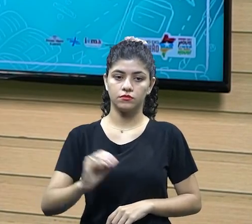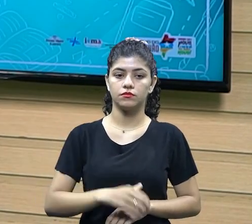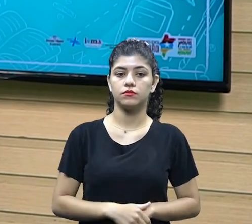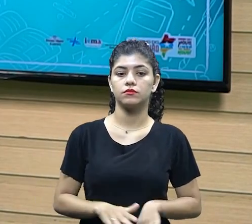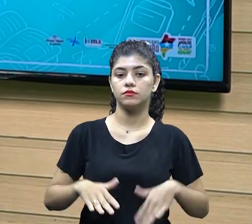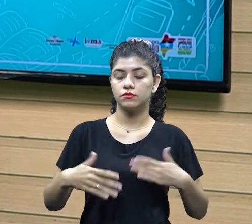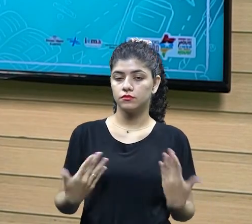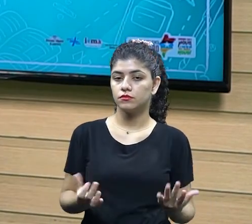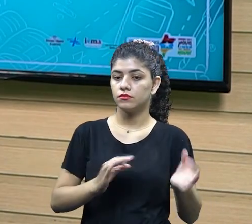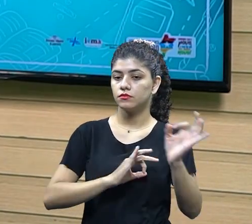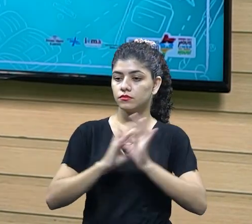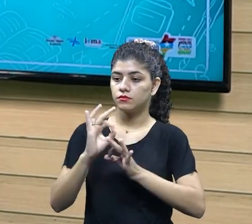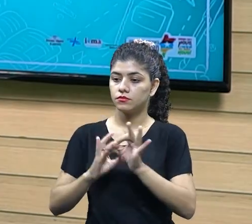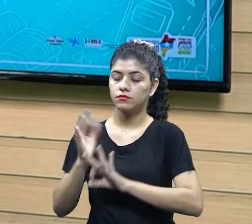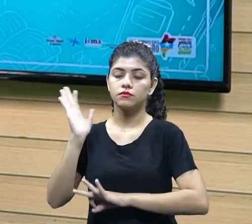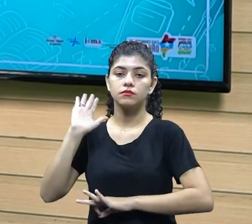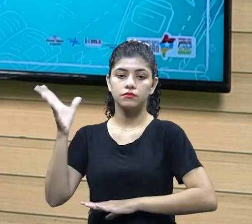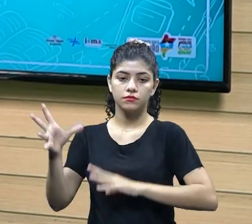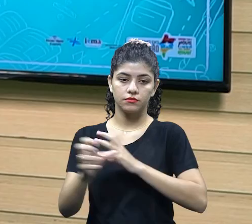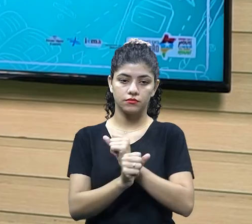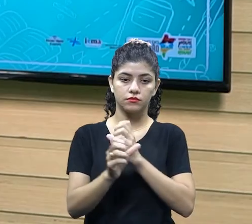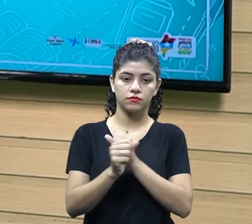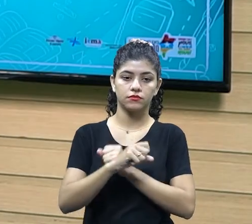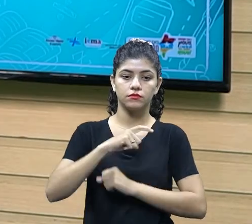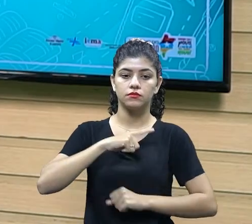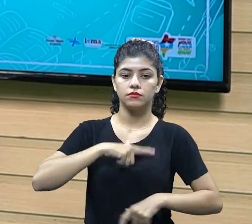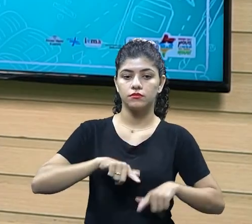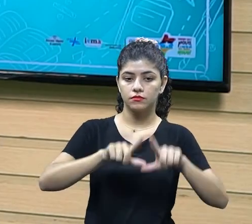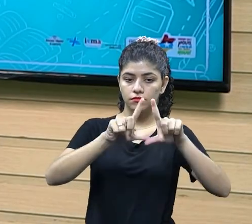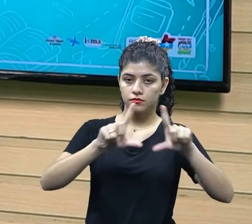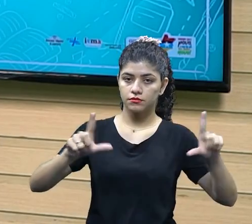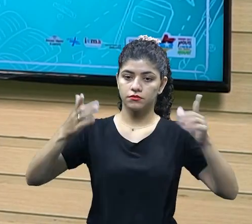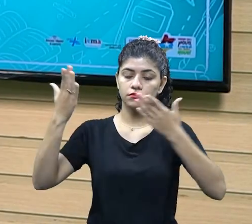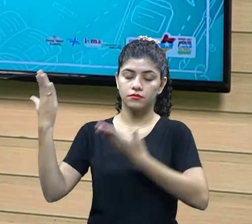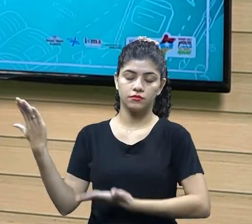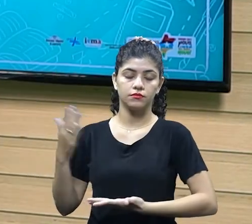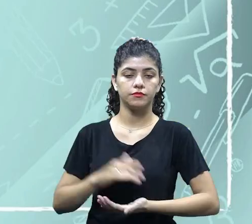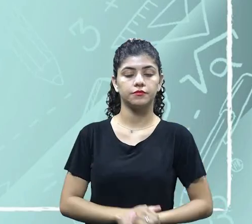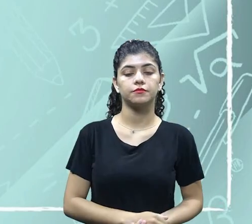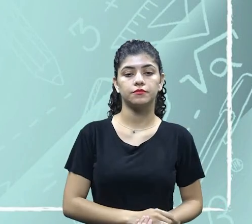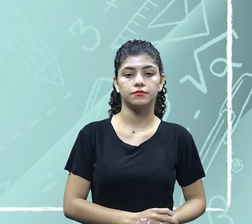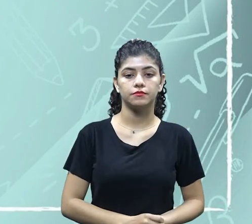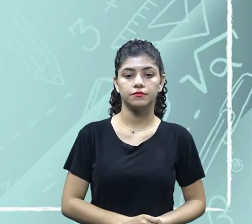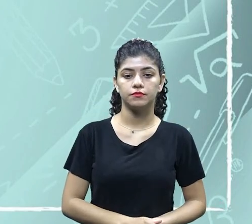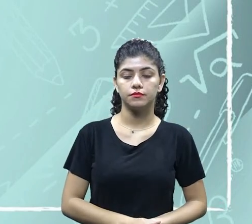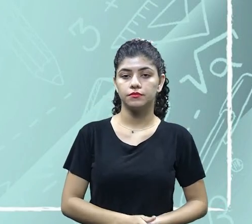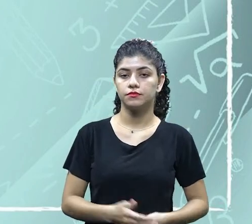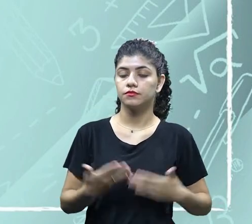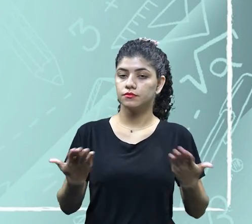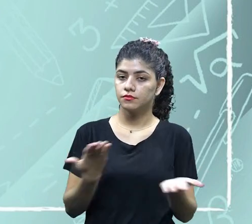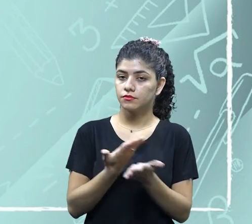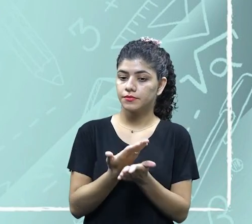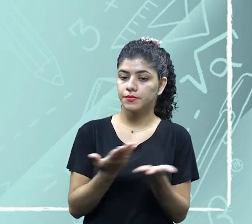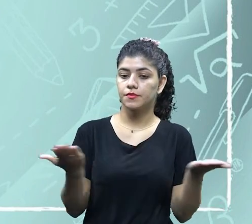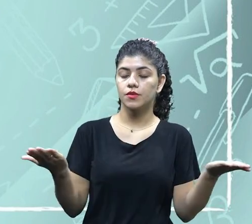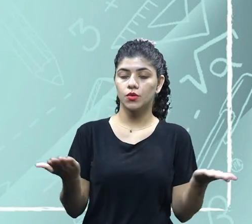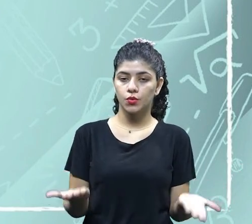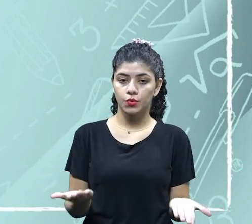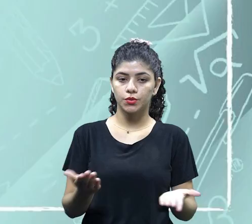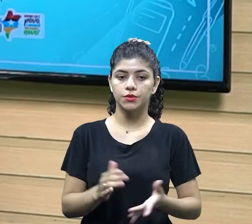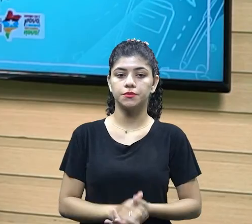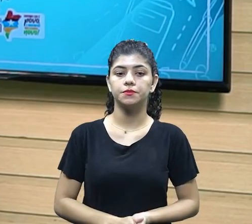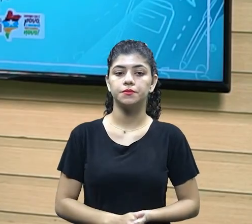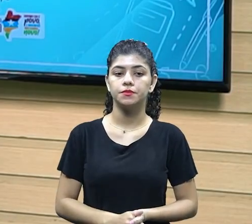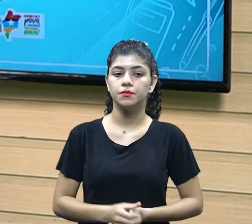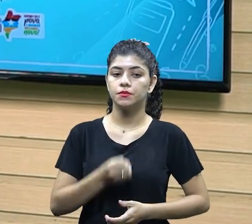seguinte forma. Então, organizado pela contabilidade, nós teremos uma tabela semelhante a essa. Perfeito? Então, essa foi a nossa aula de